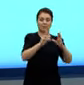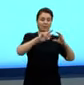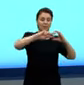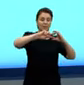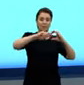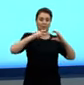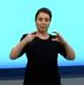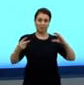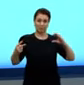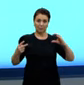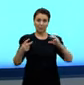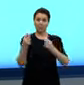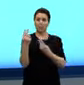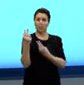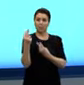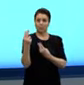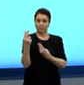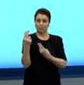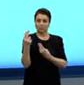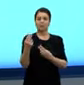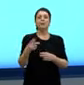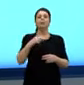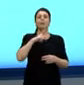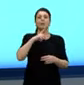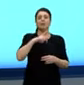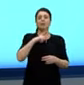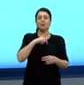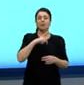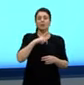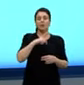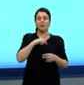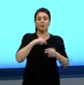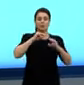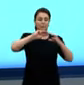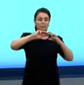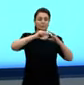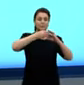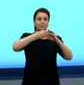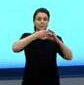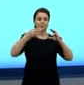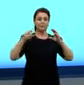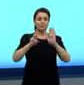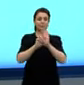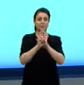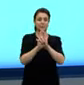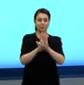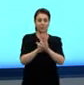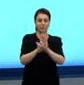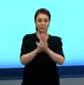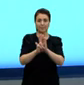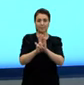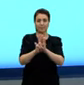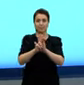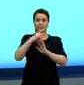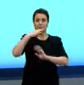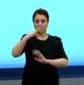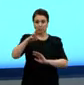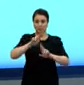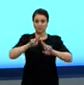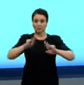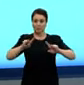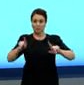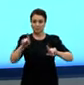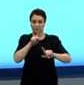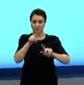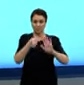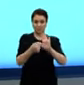cromossomos homólogos. Então, os cromossomos homólogos aqui representados pela cor verde e rosa. Aqui